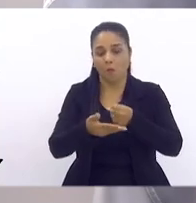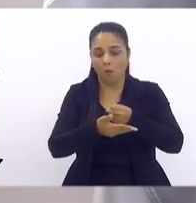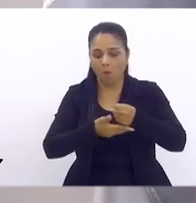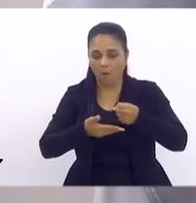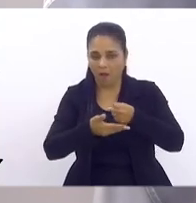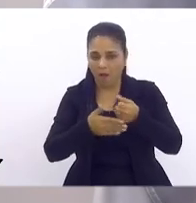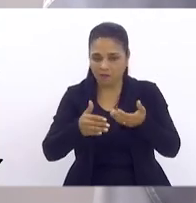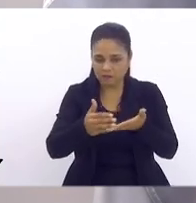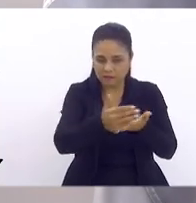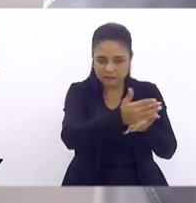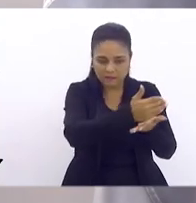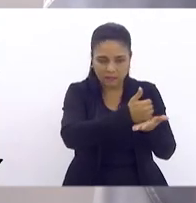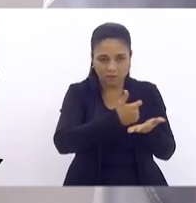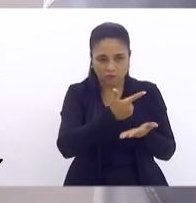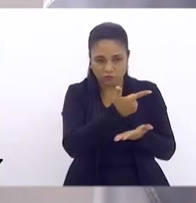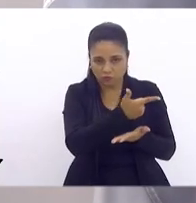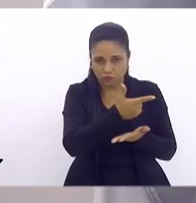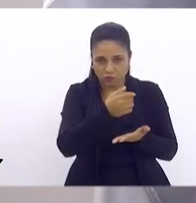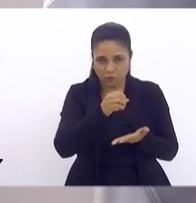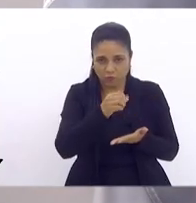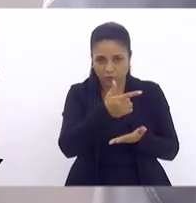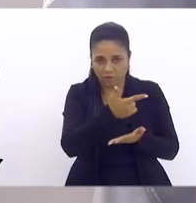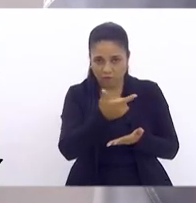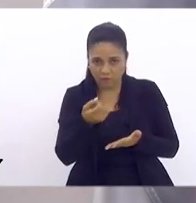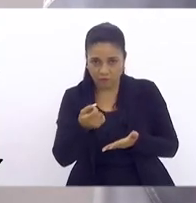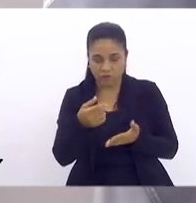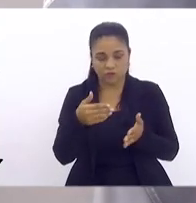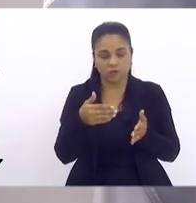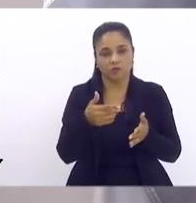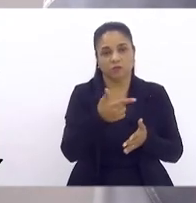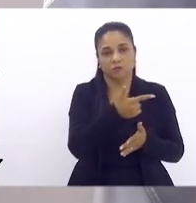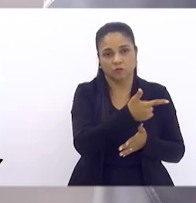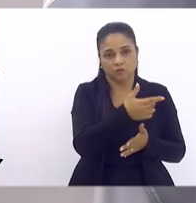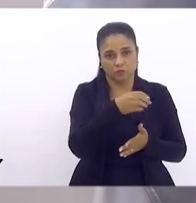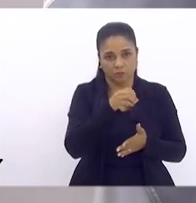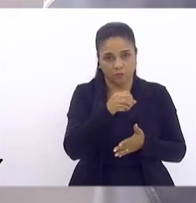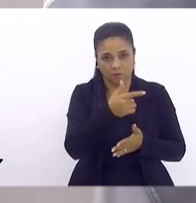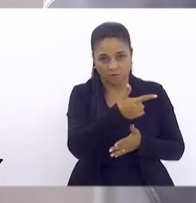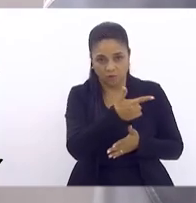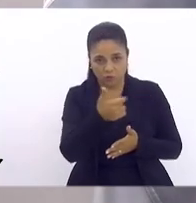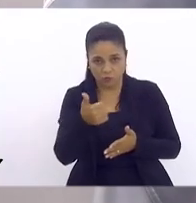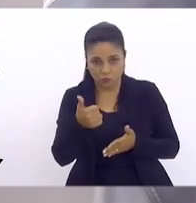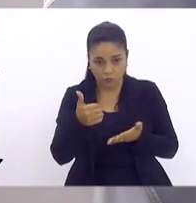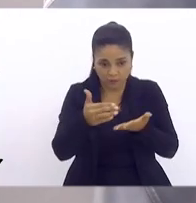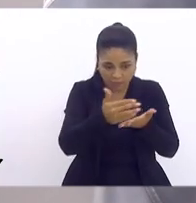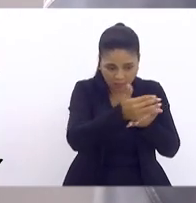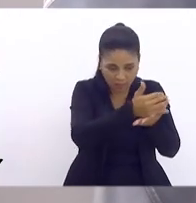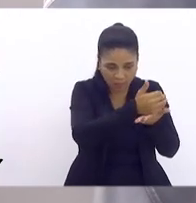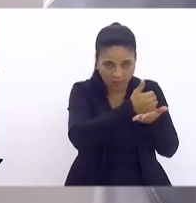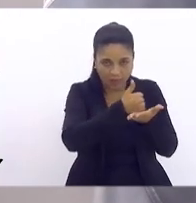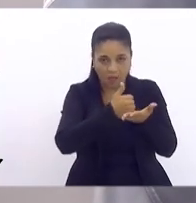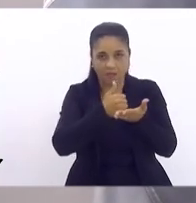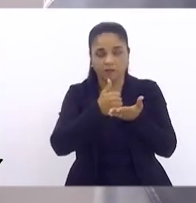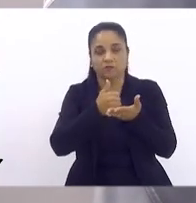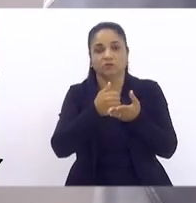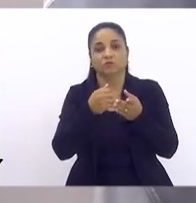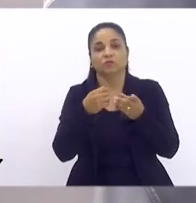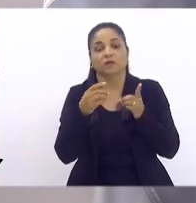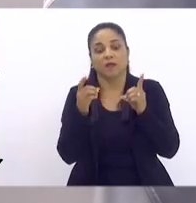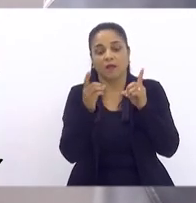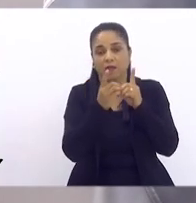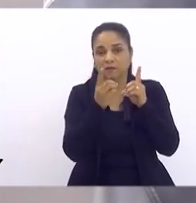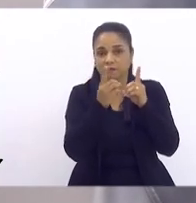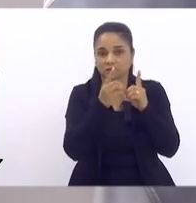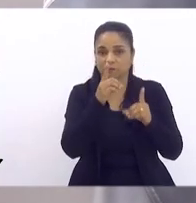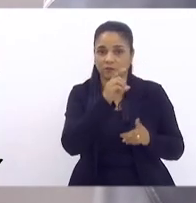os dados de 2020 2021 a gente ter dos dados atendidos pela defensoria